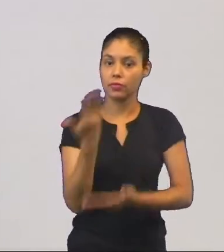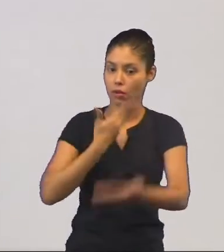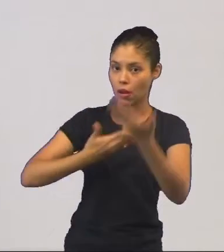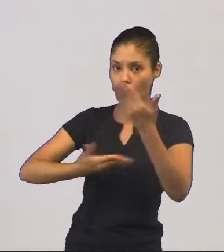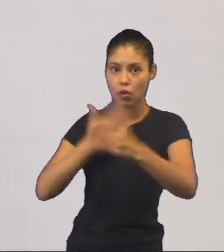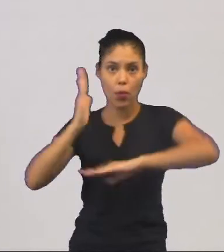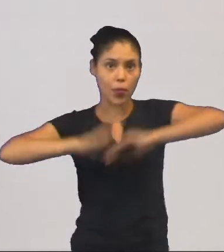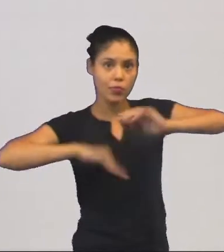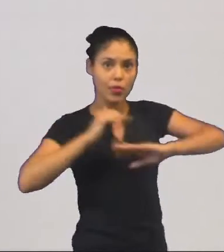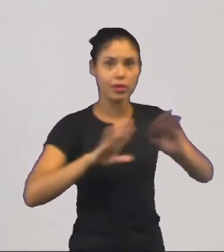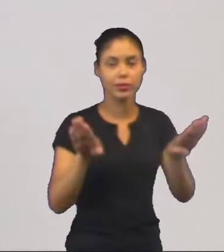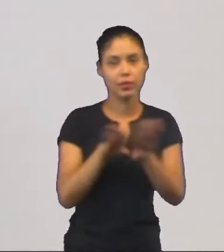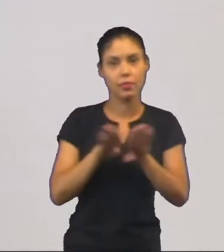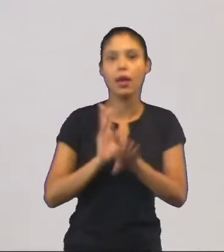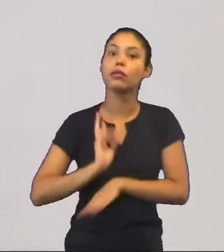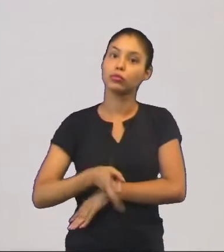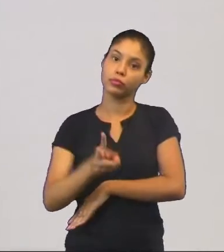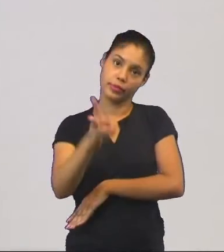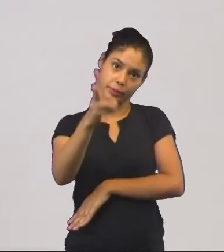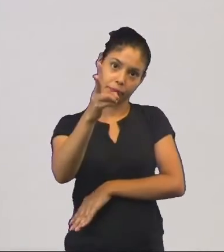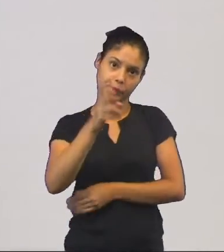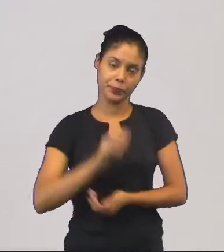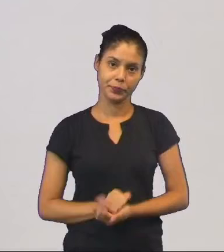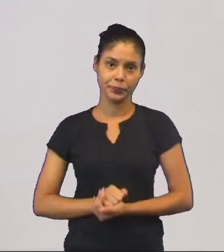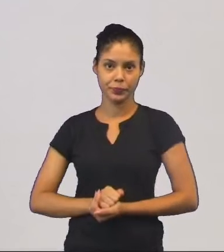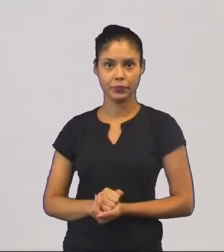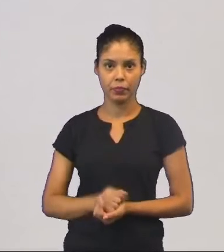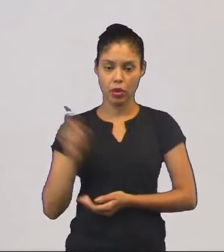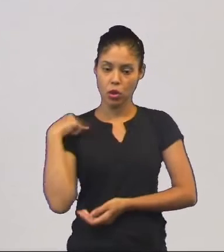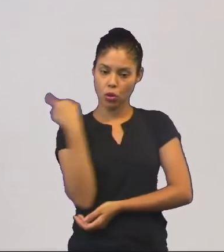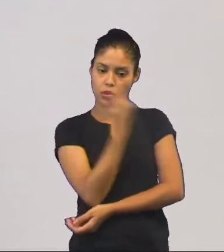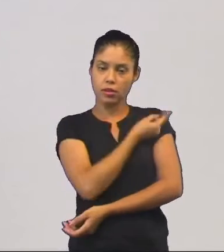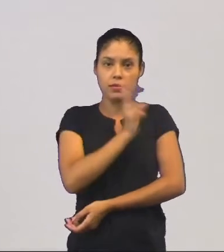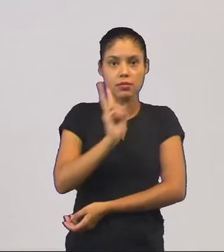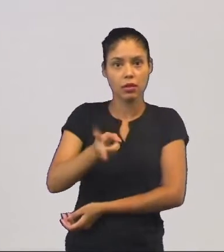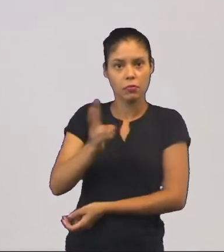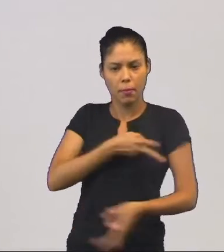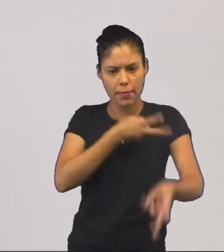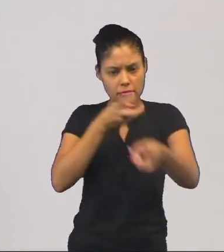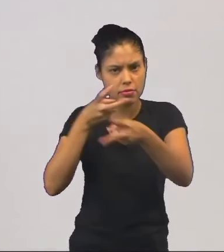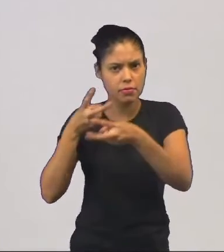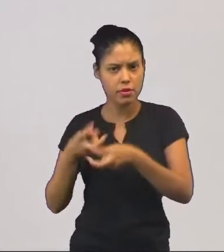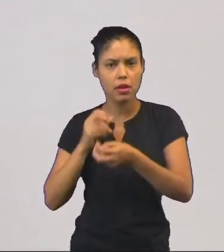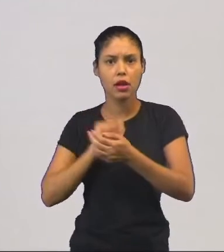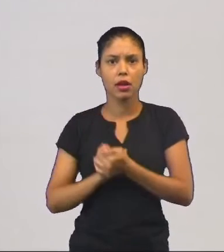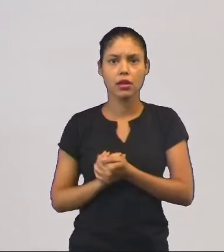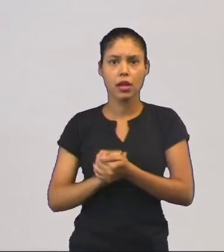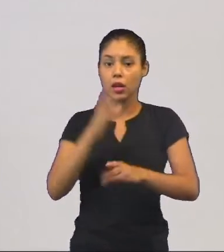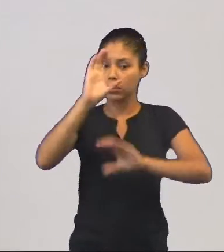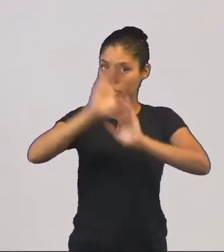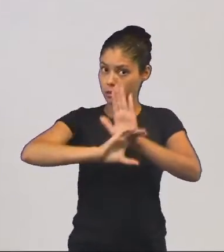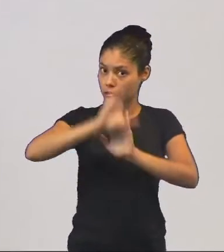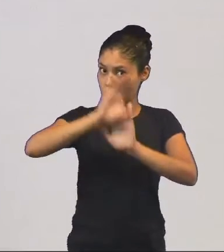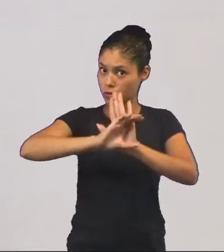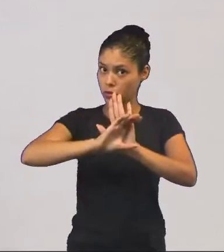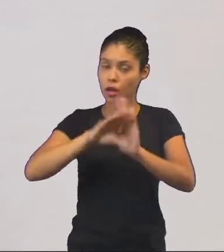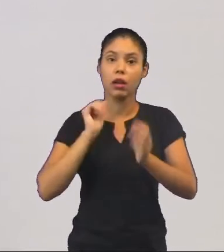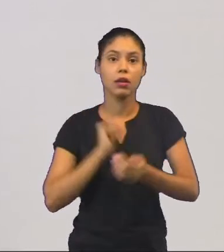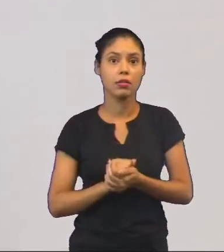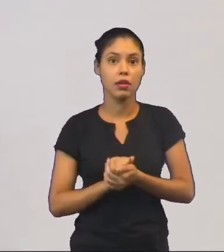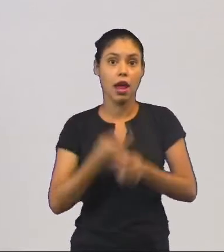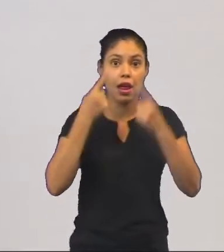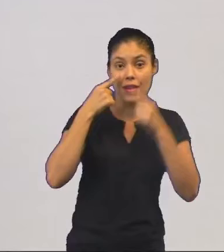relações profissionais e assim sucessivamente. E nós sempre vamos perceber que nesses contextos e